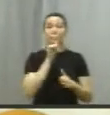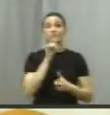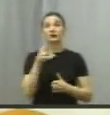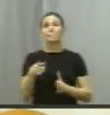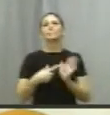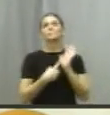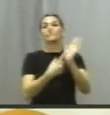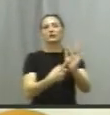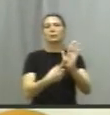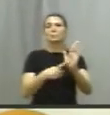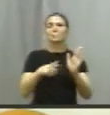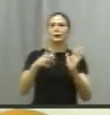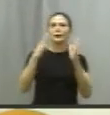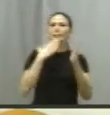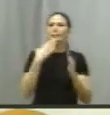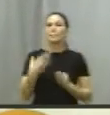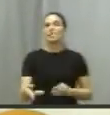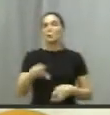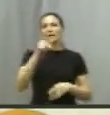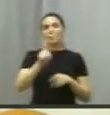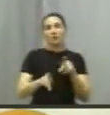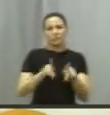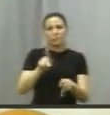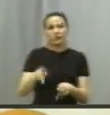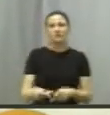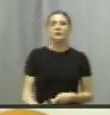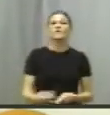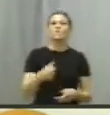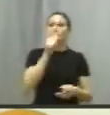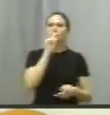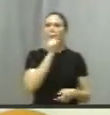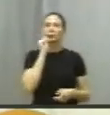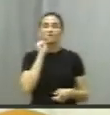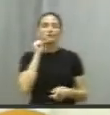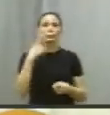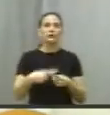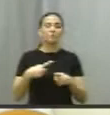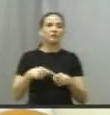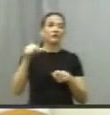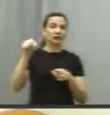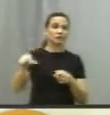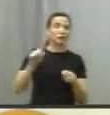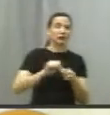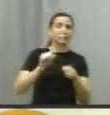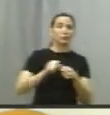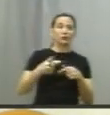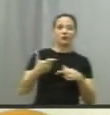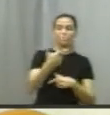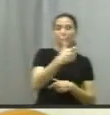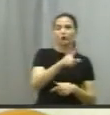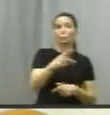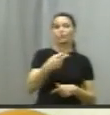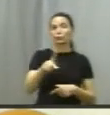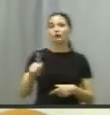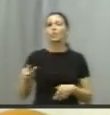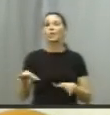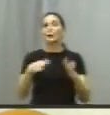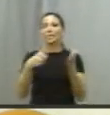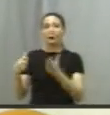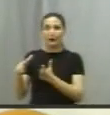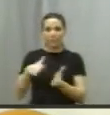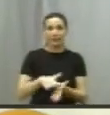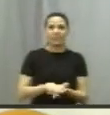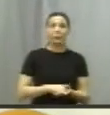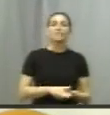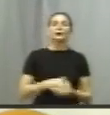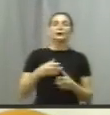exemplo de que você pede para a população a sua cota de sacrifício, porque você está fazendo a sua também. Terá o apoio deste vereador.